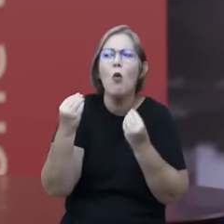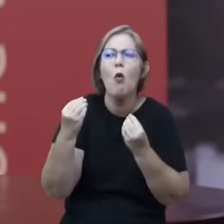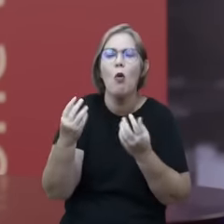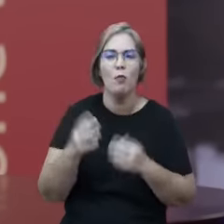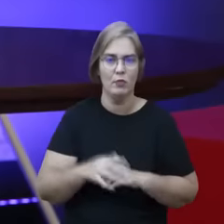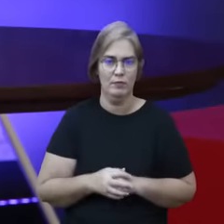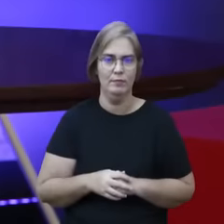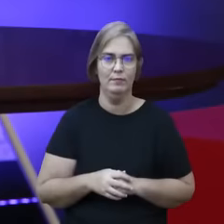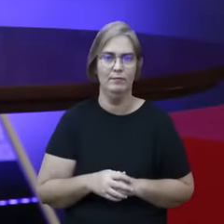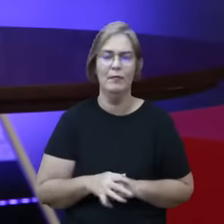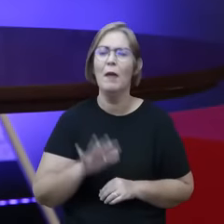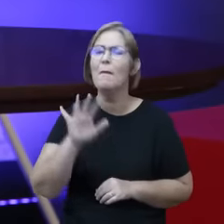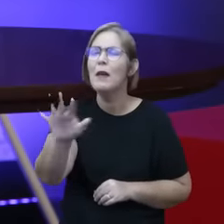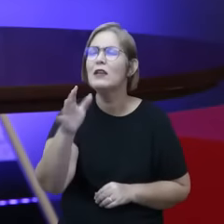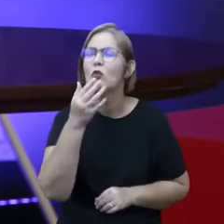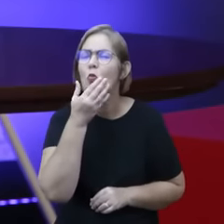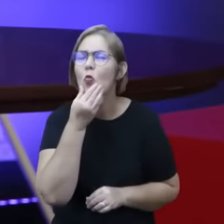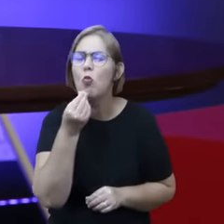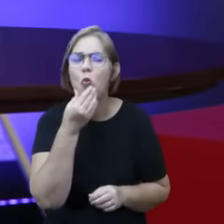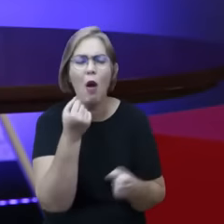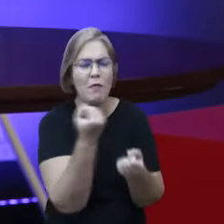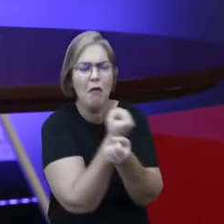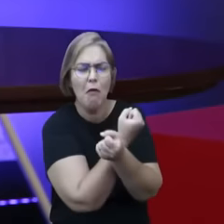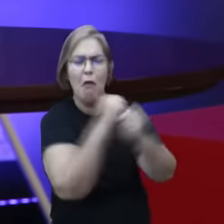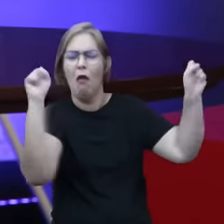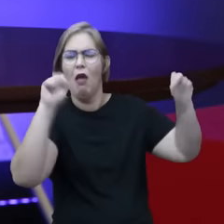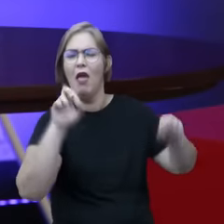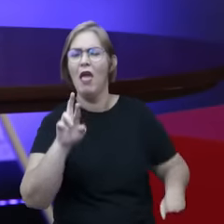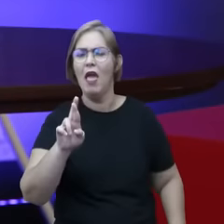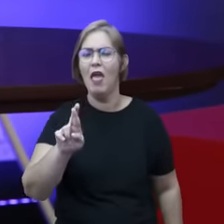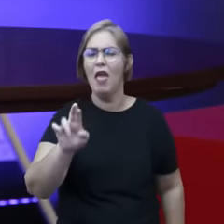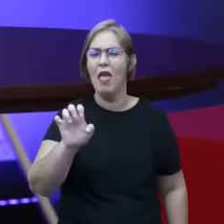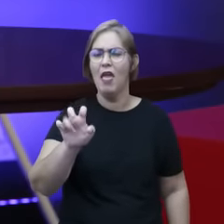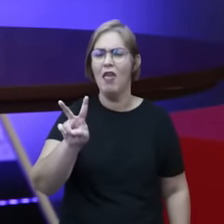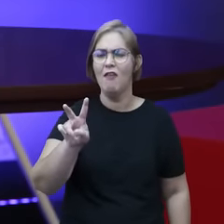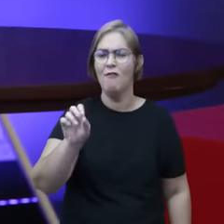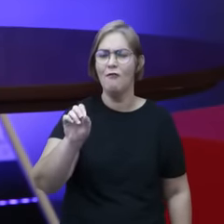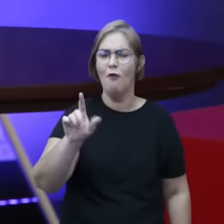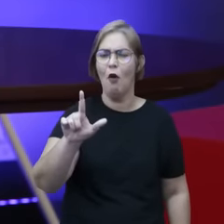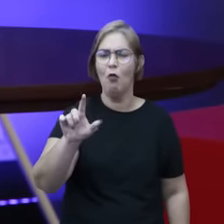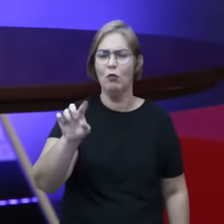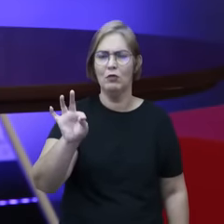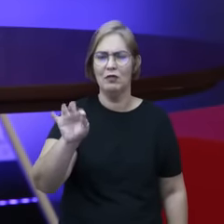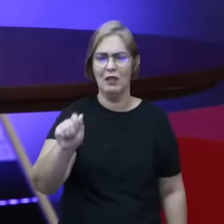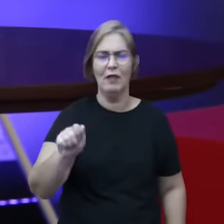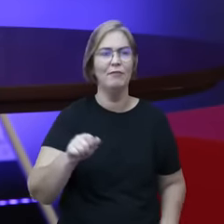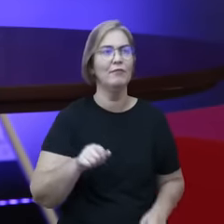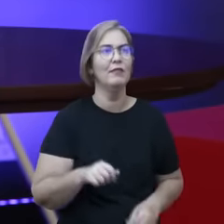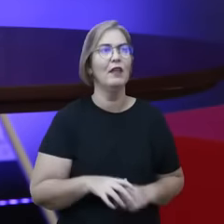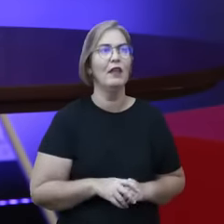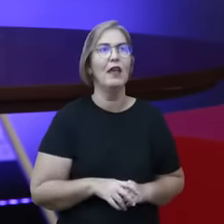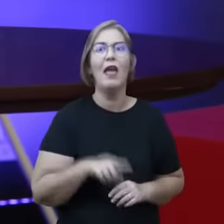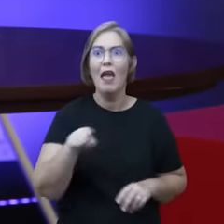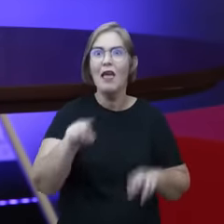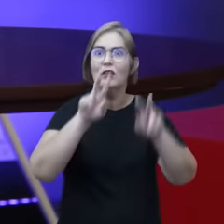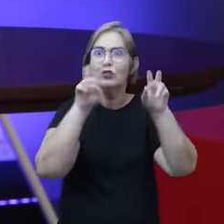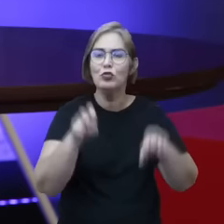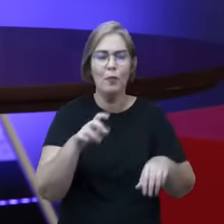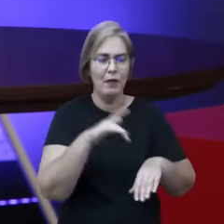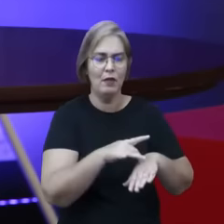O homem revoltado, a revolta é precisamente esta resposta humana. diante do absurdo da